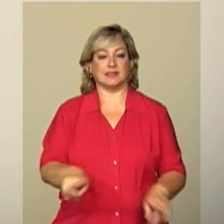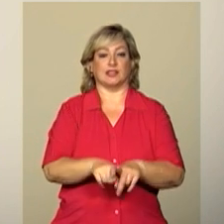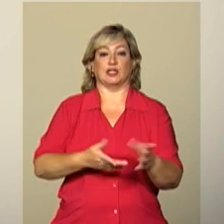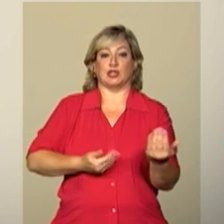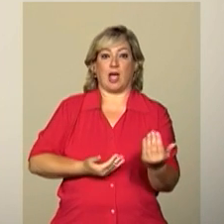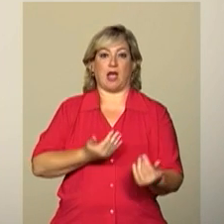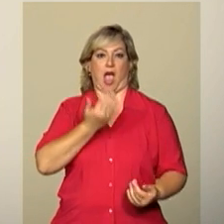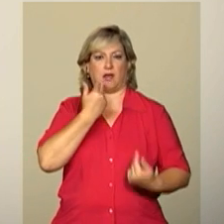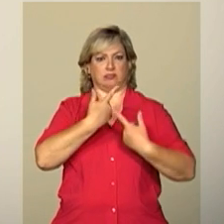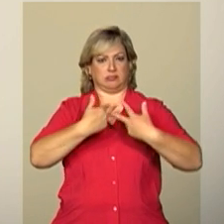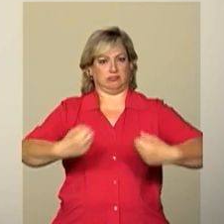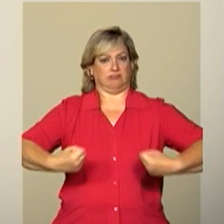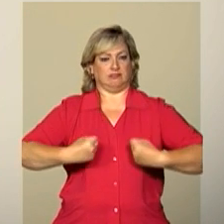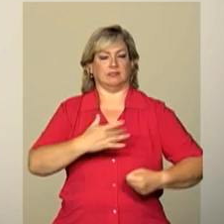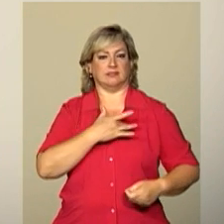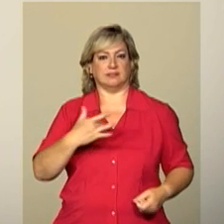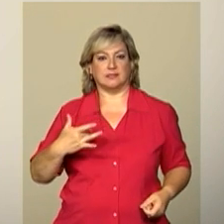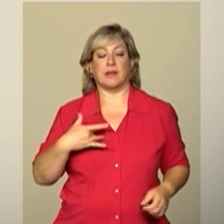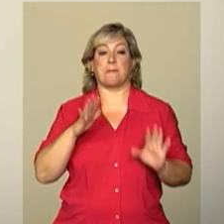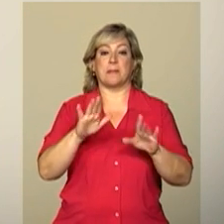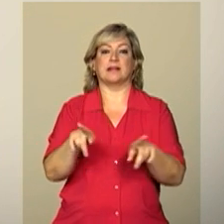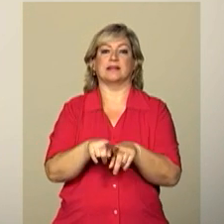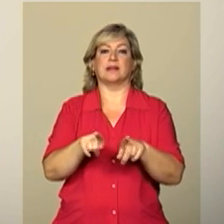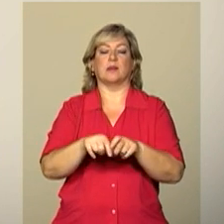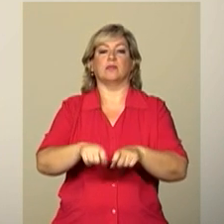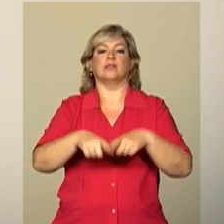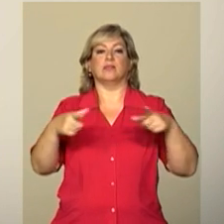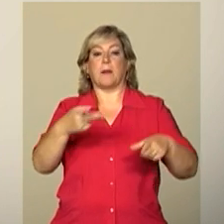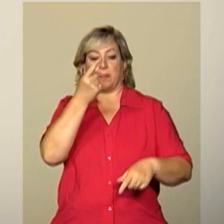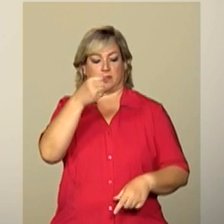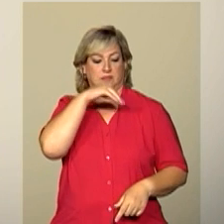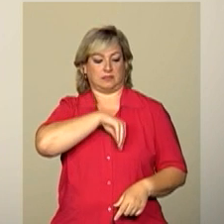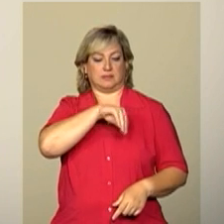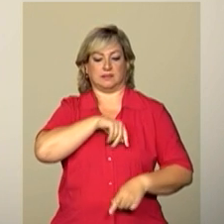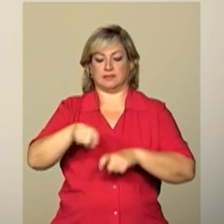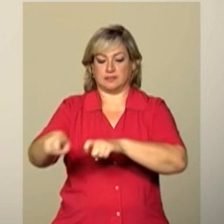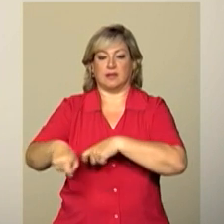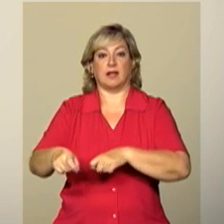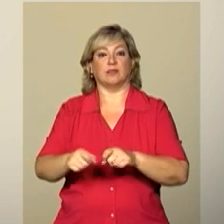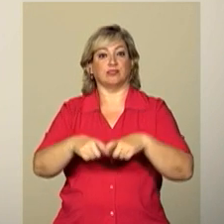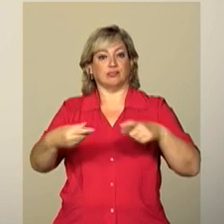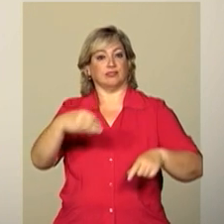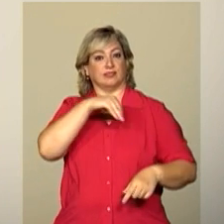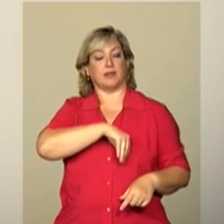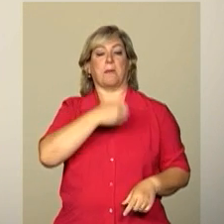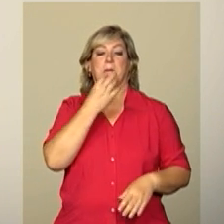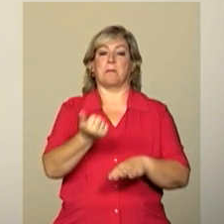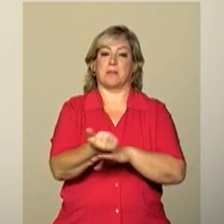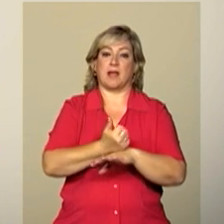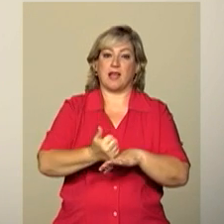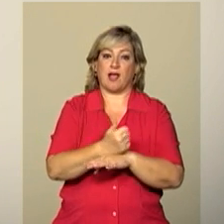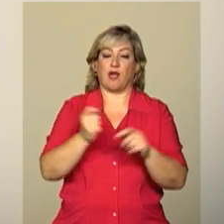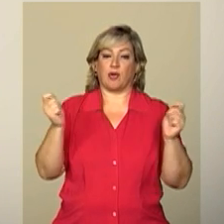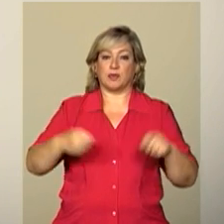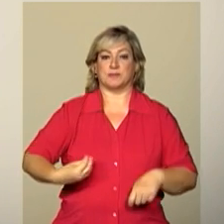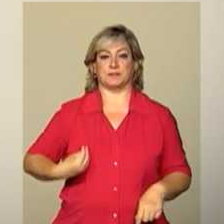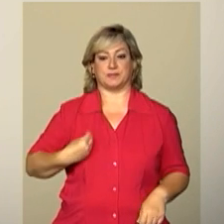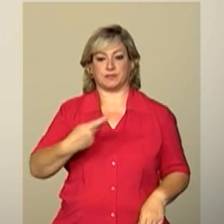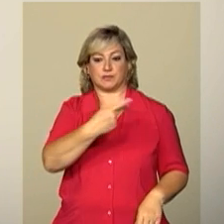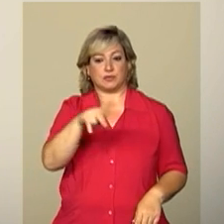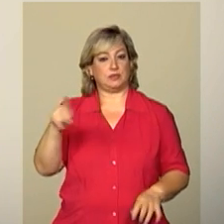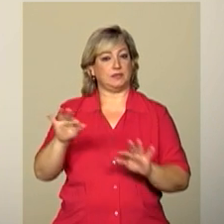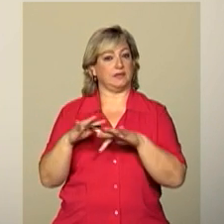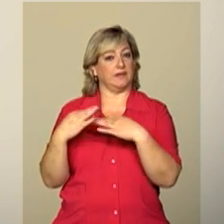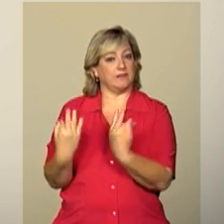jovens serão beneficiados mas aumentará a renda do Agricultor isso significará melhores condições de vida para suas